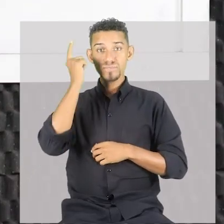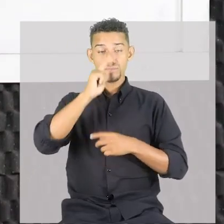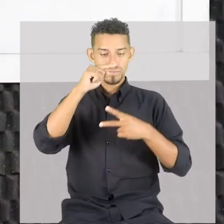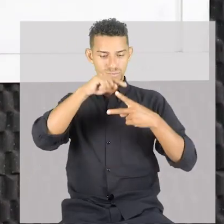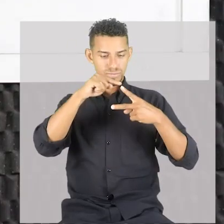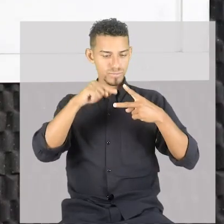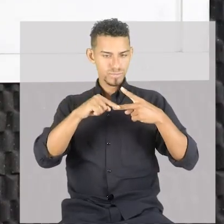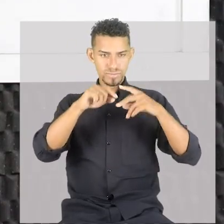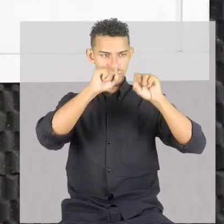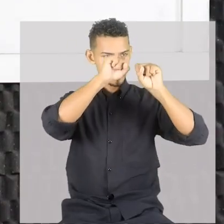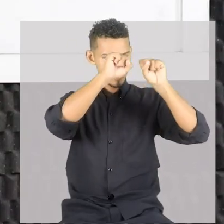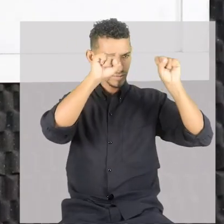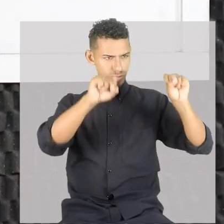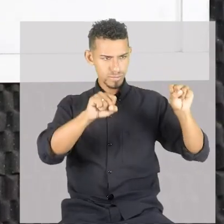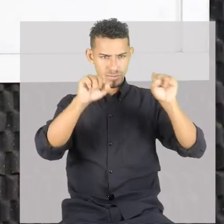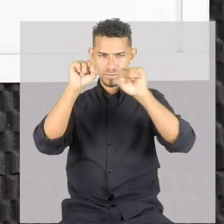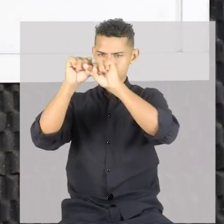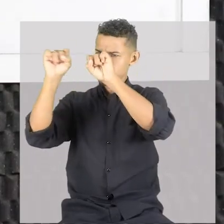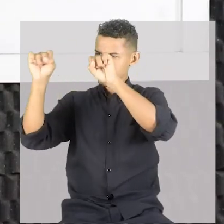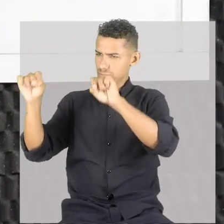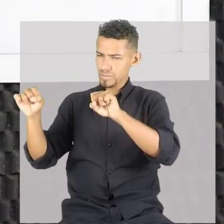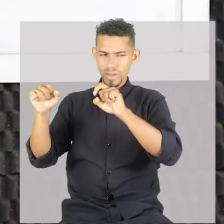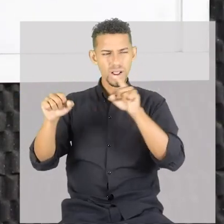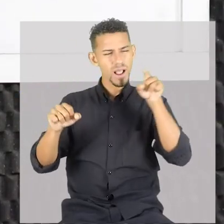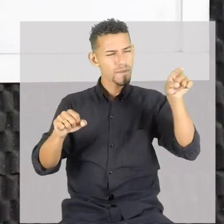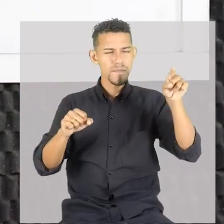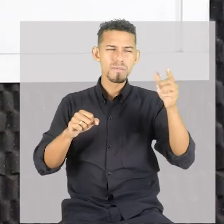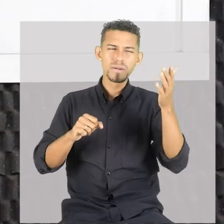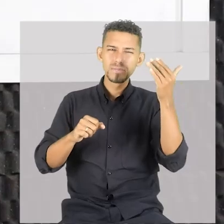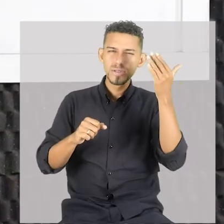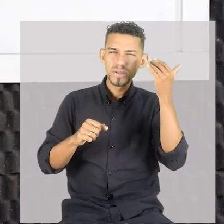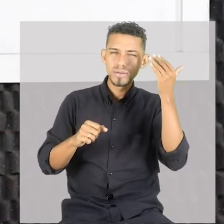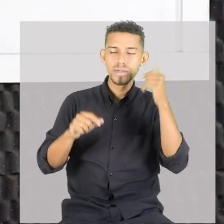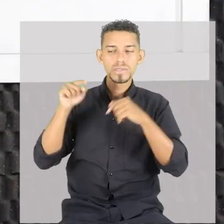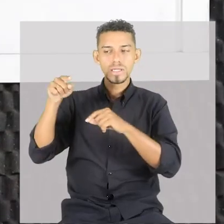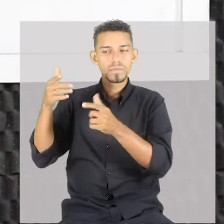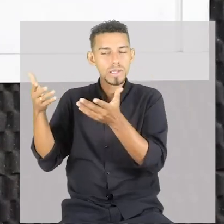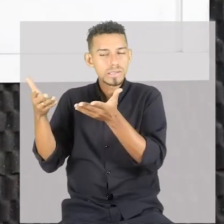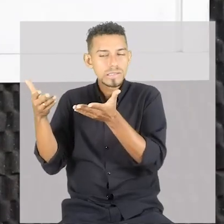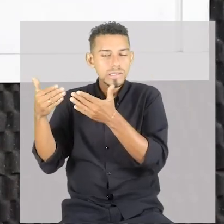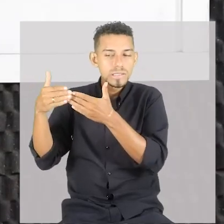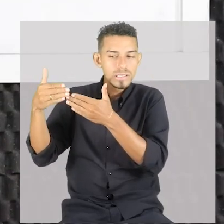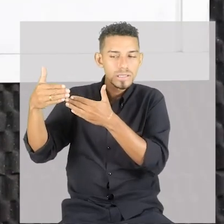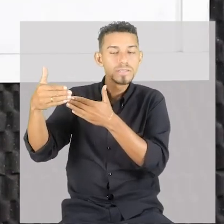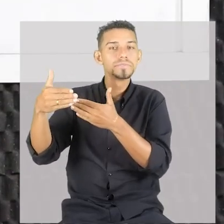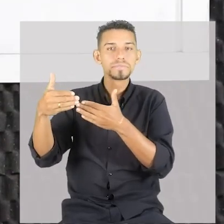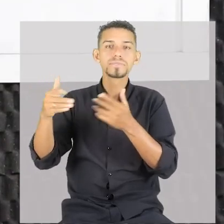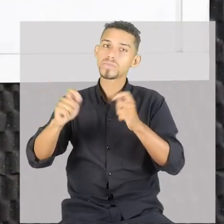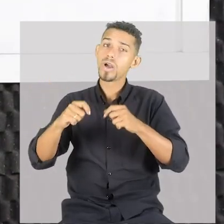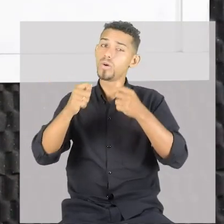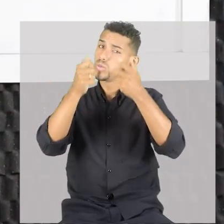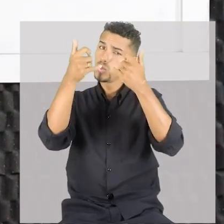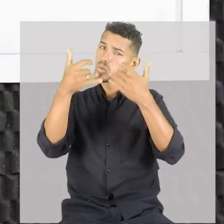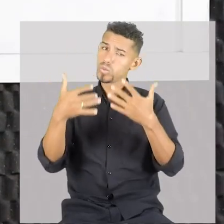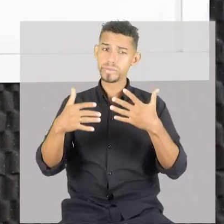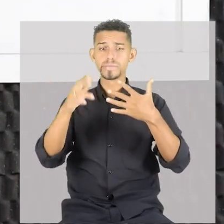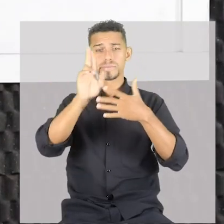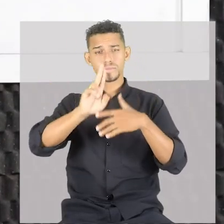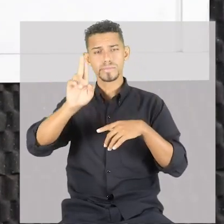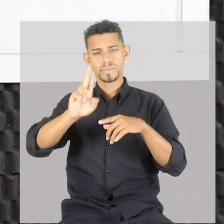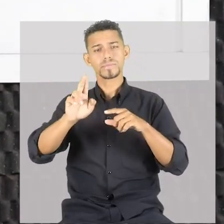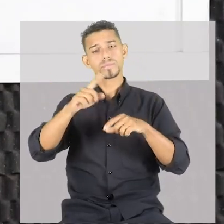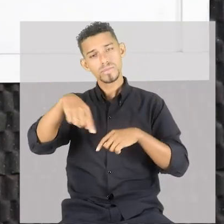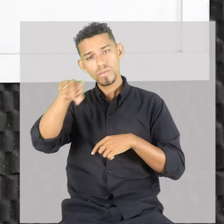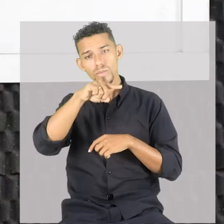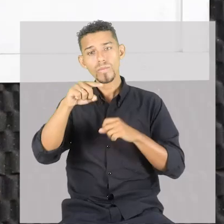dois sistemas, um pouquinho mais antigo, outro um pouquinho mais atual, mas é como a gente usa, né, as formas de classificação para falar aí